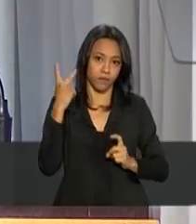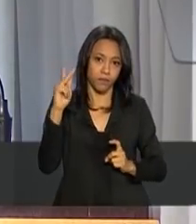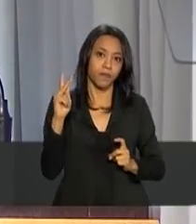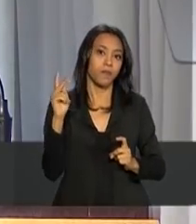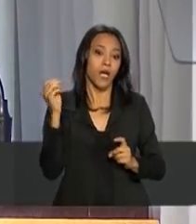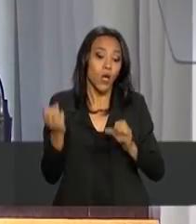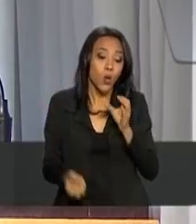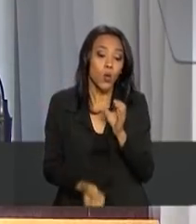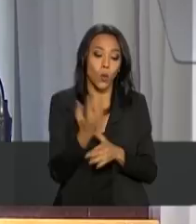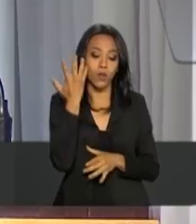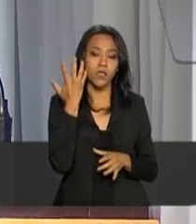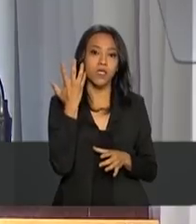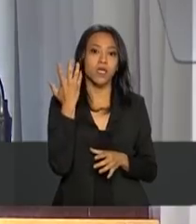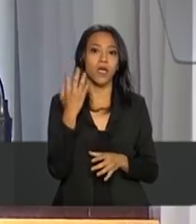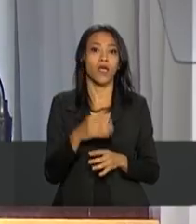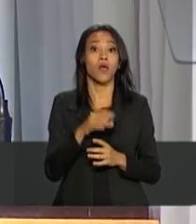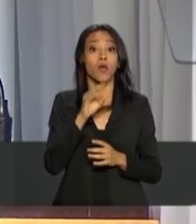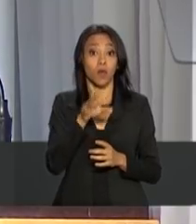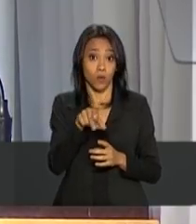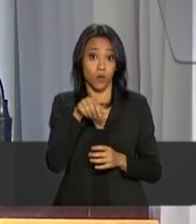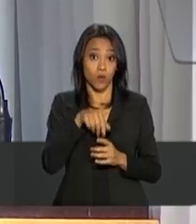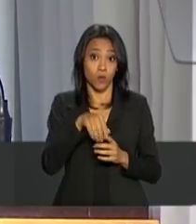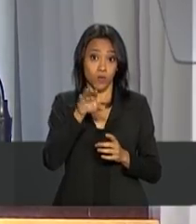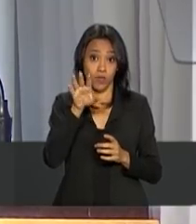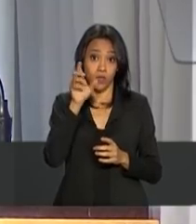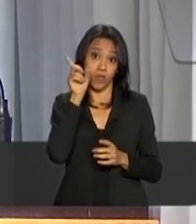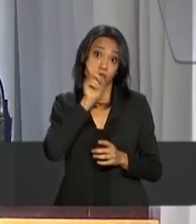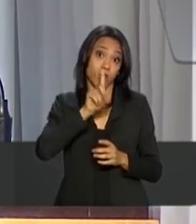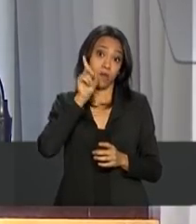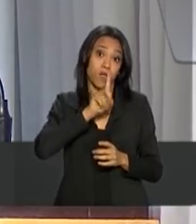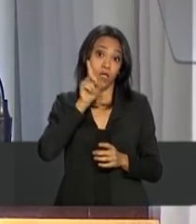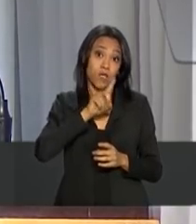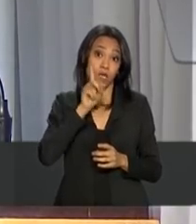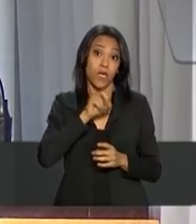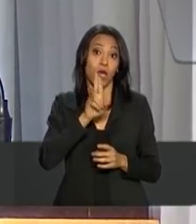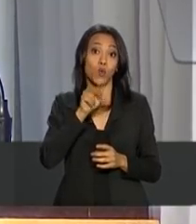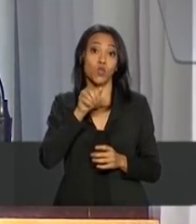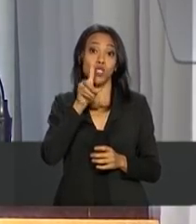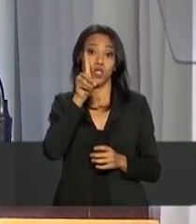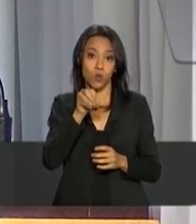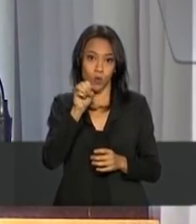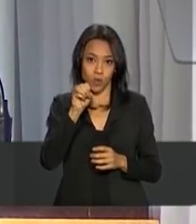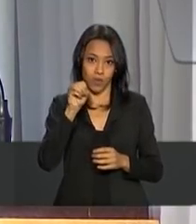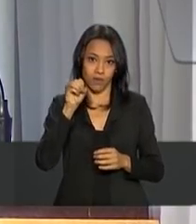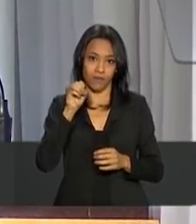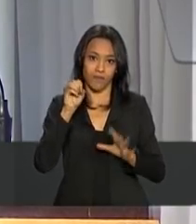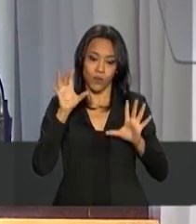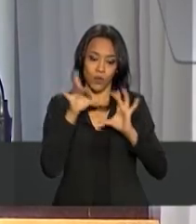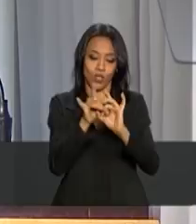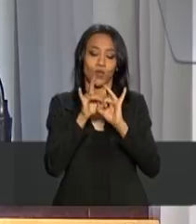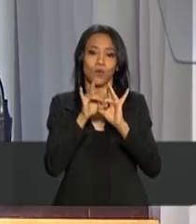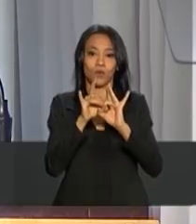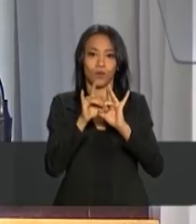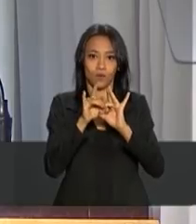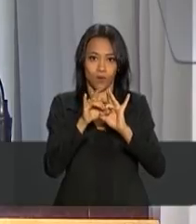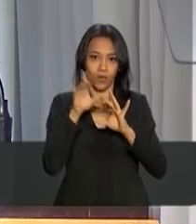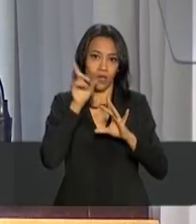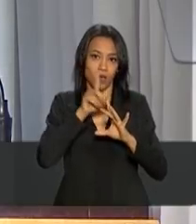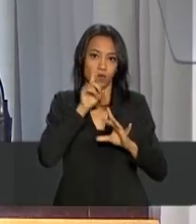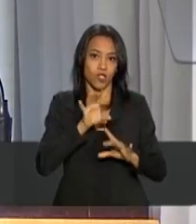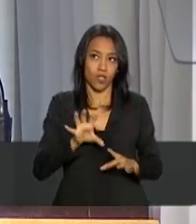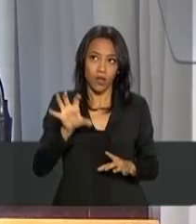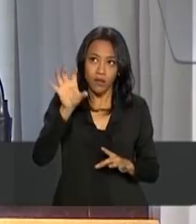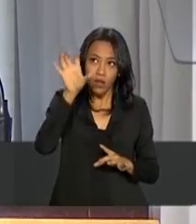para criar um Estados Unidos da América. Eram os Estados Soberanos Unidos da América. Foi aí, portanto, uma